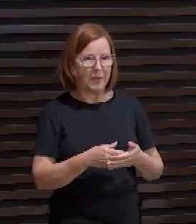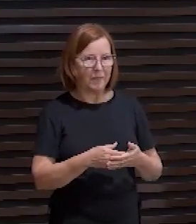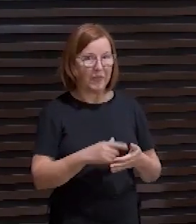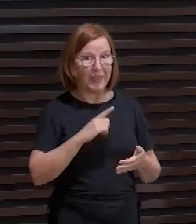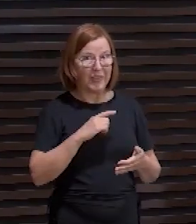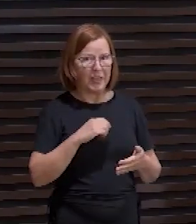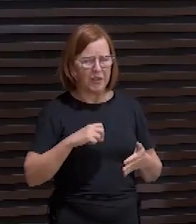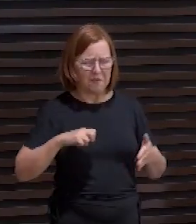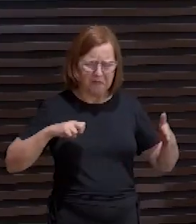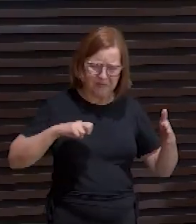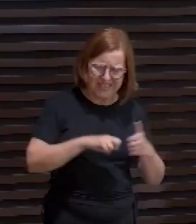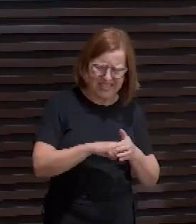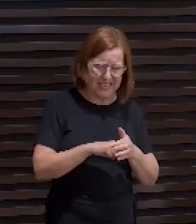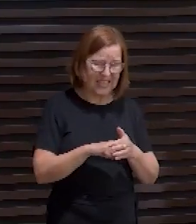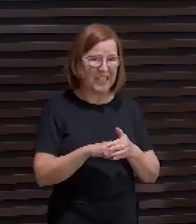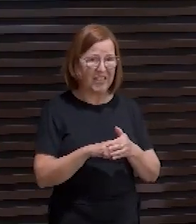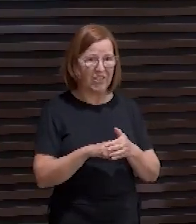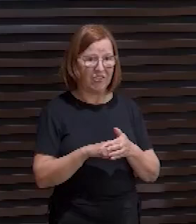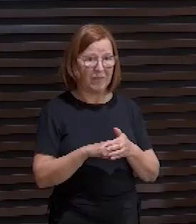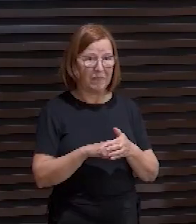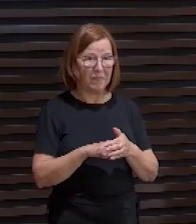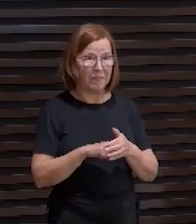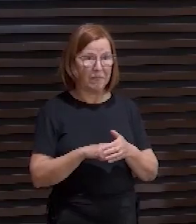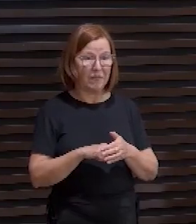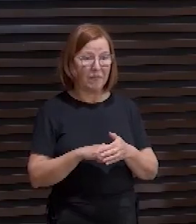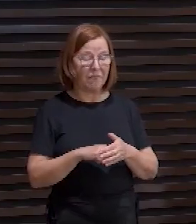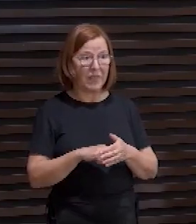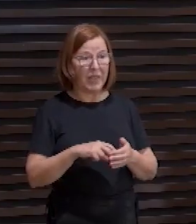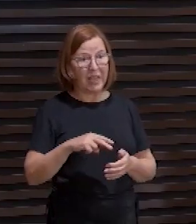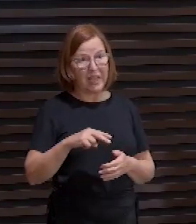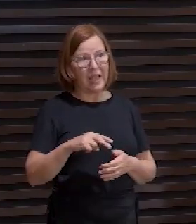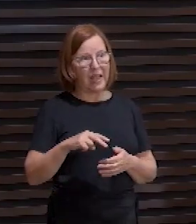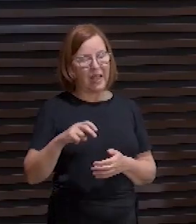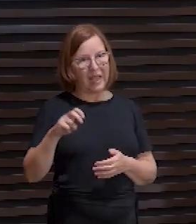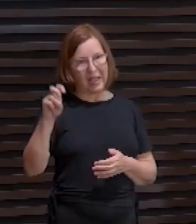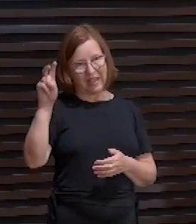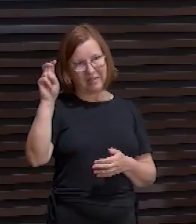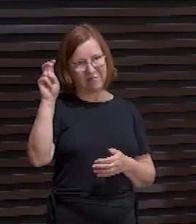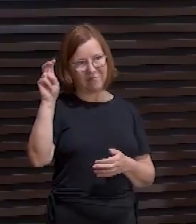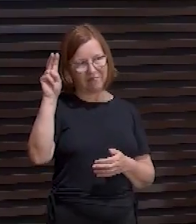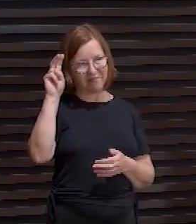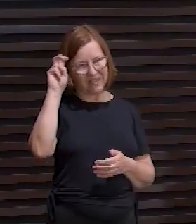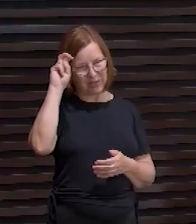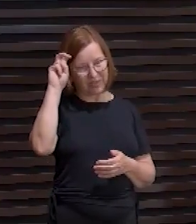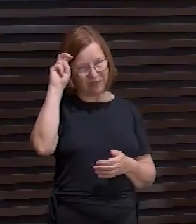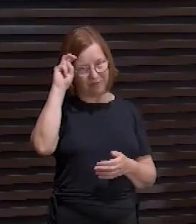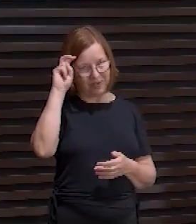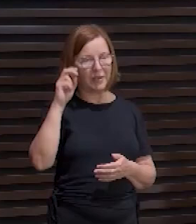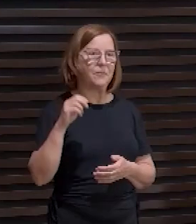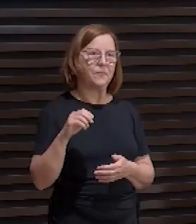vê os irmãos reunidos para consolar aquela família, a gente vê o vínculo